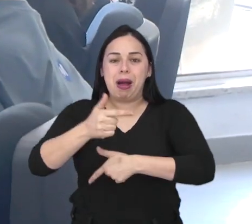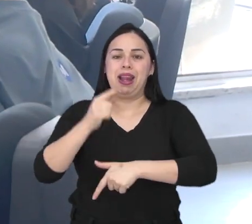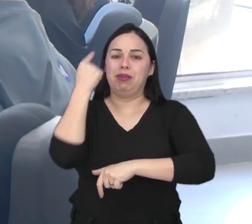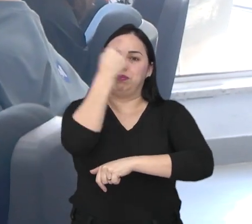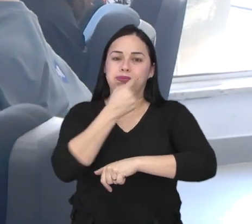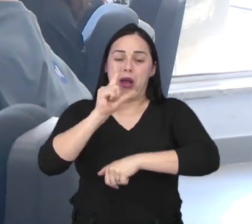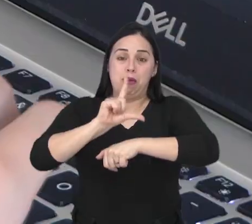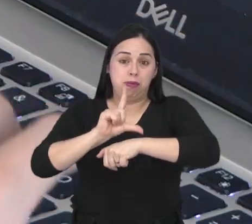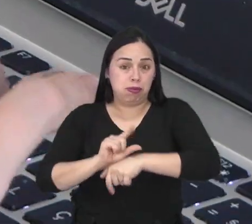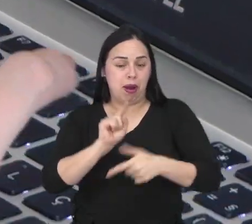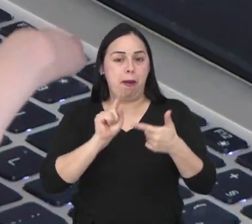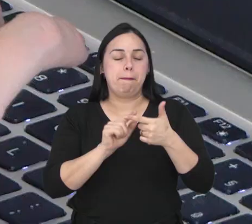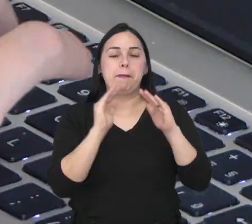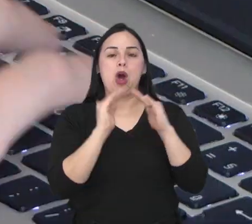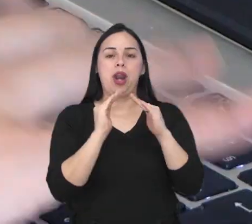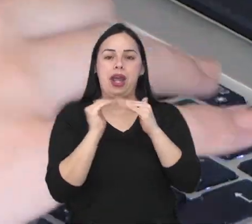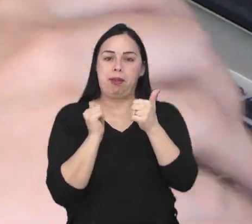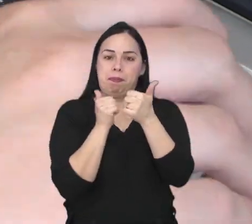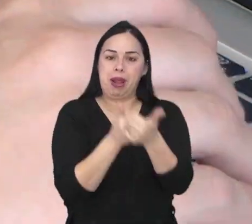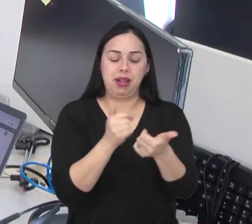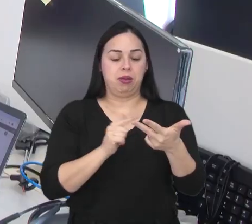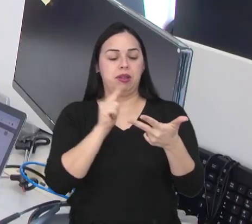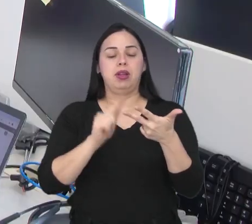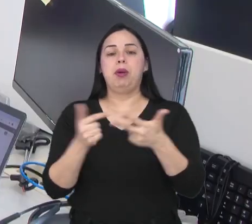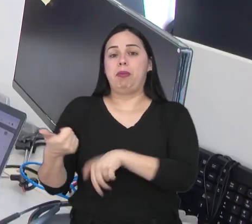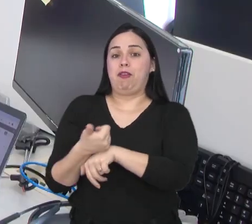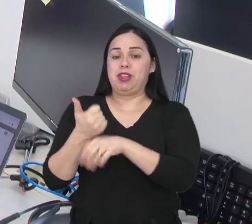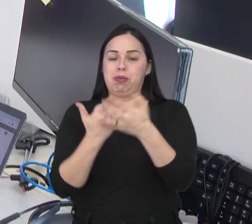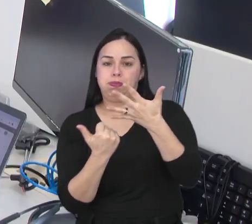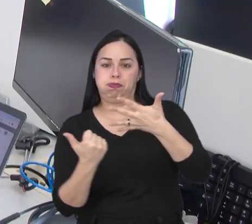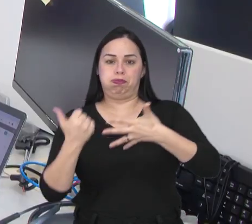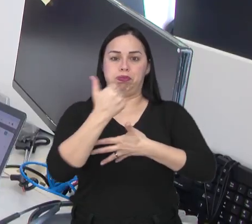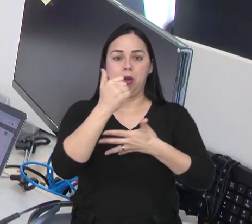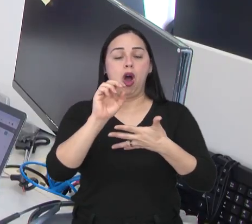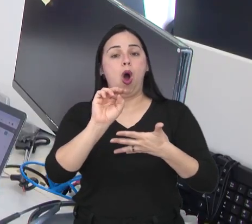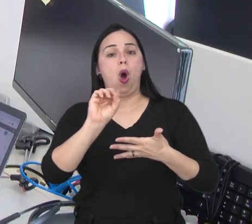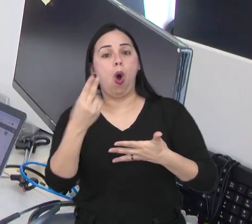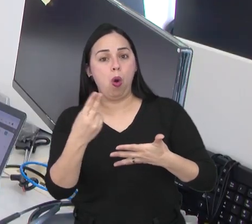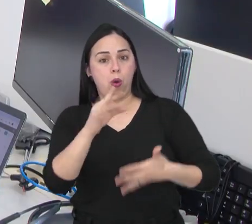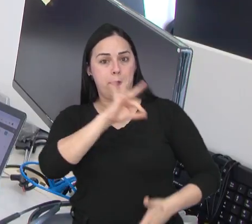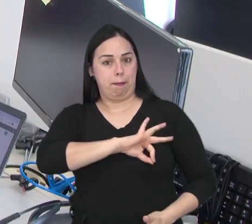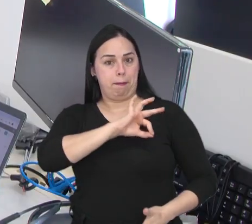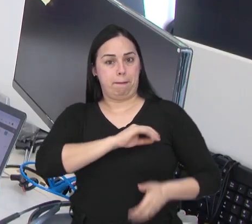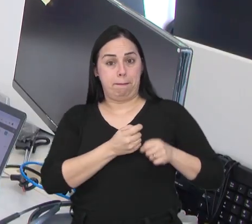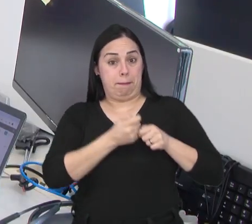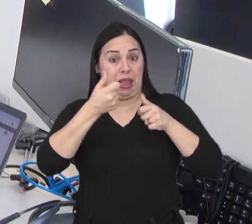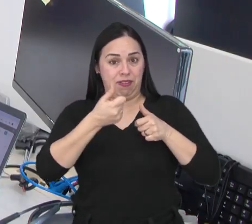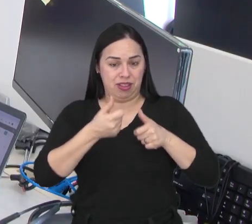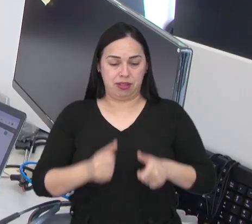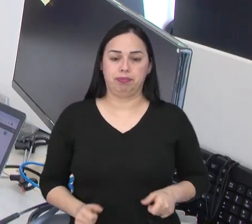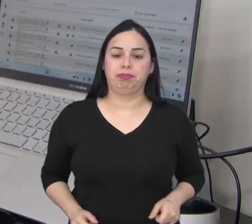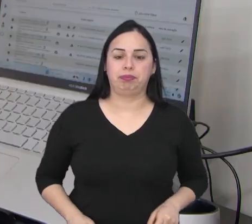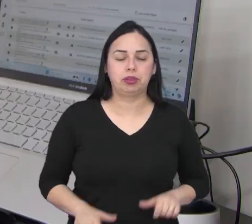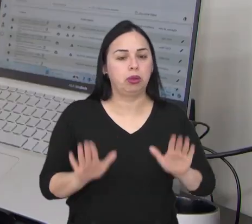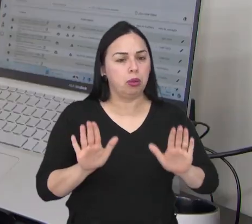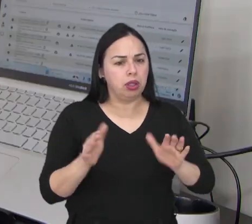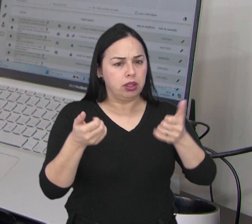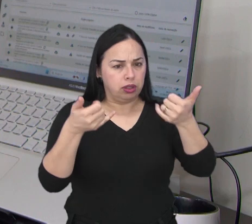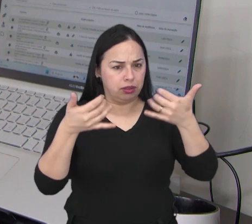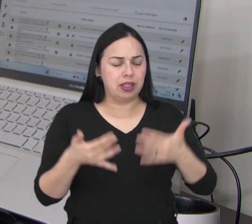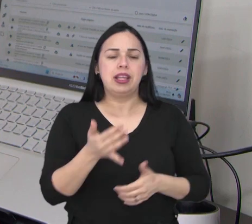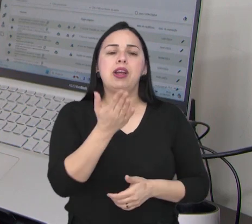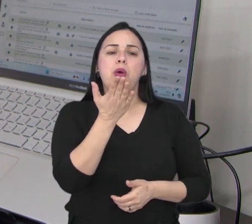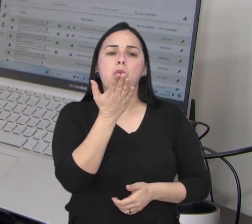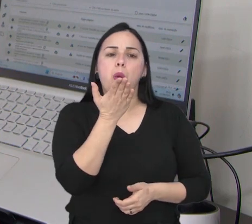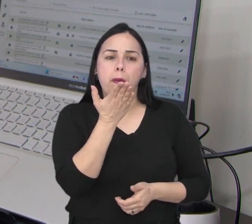horária reduzida, morar perto do trabalho, ter um plano de carreira ou até mesmo vantagens salariais. Quando a